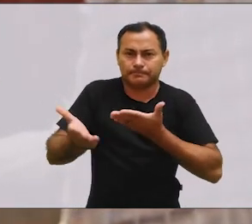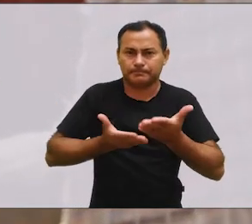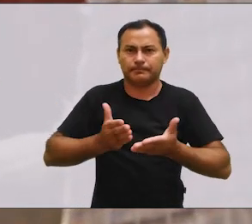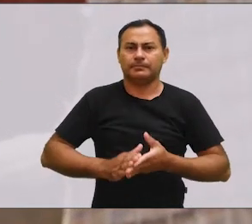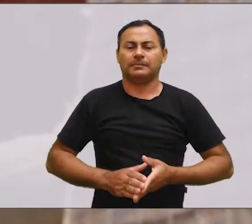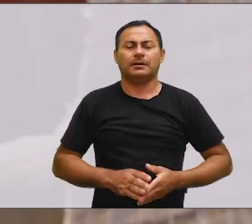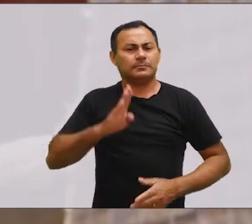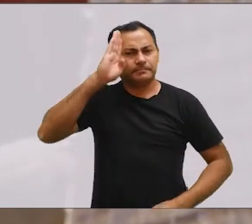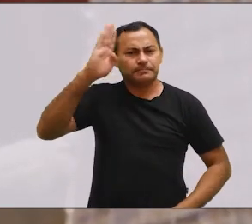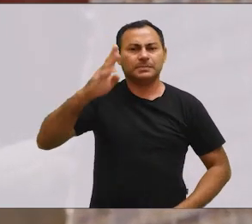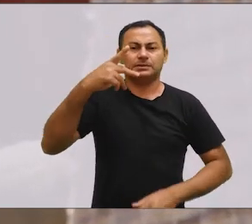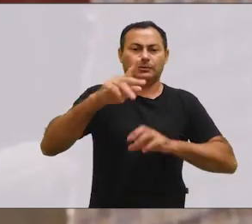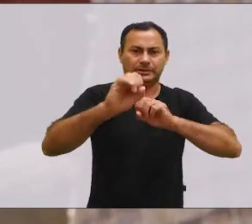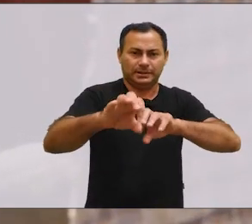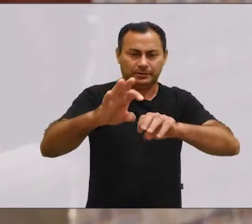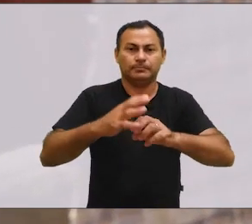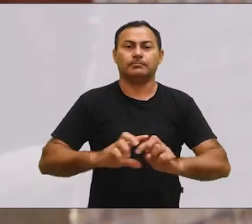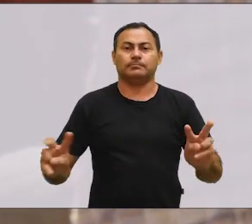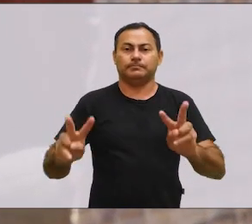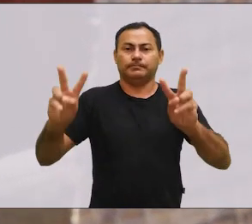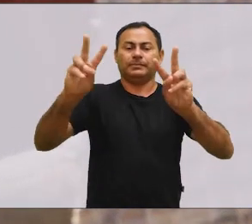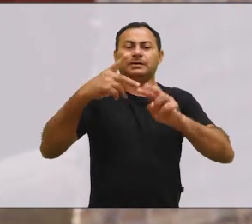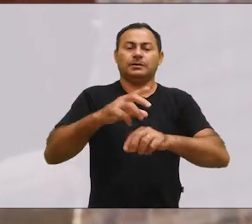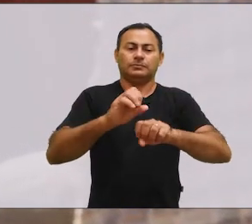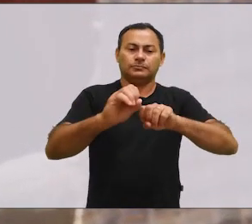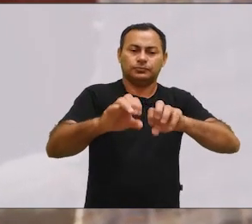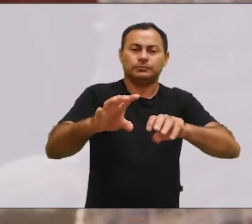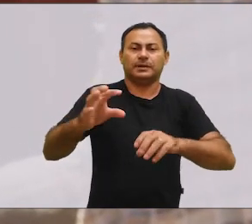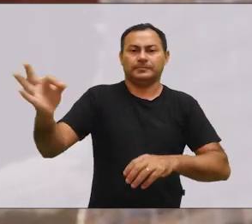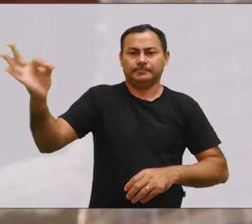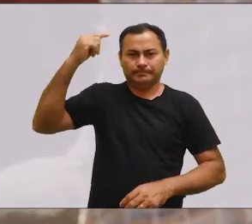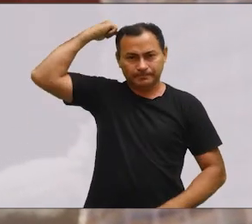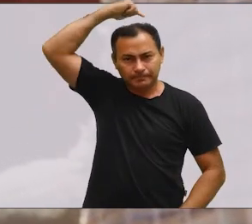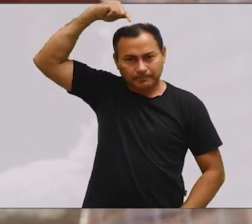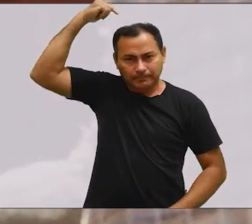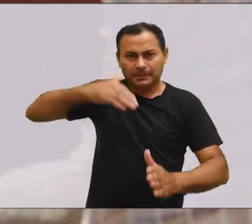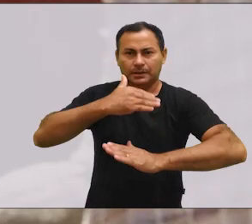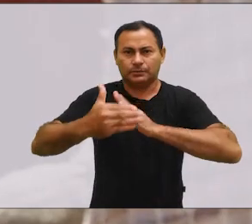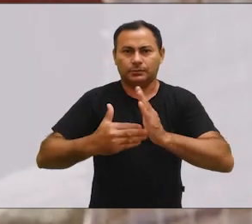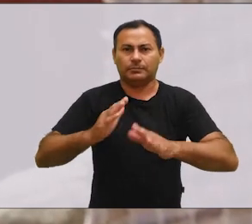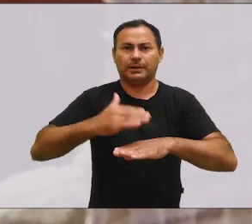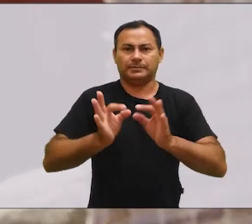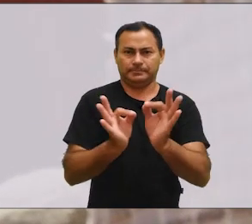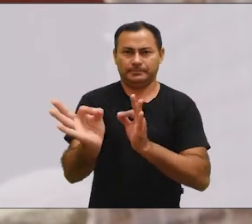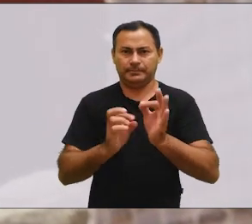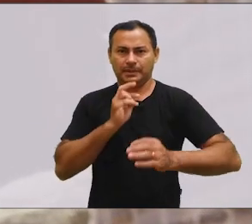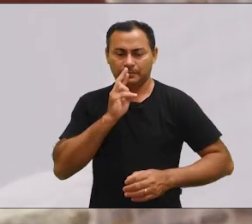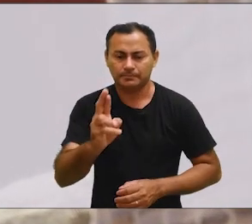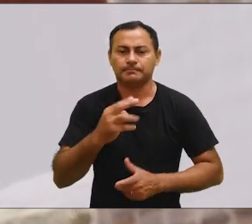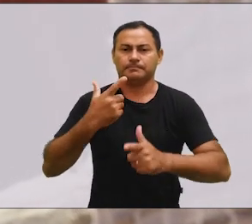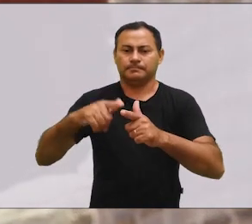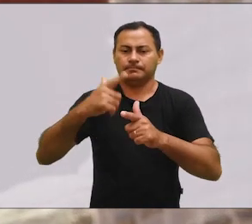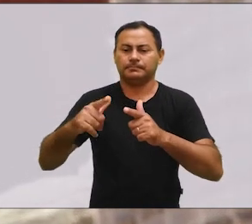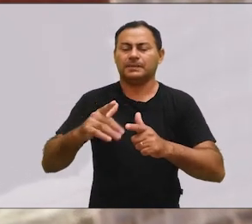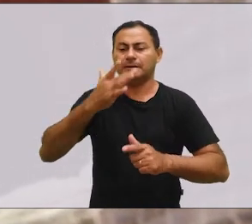elas a essência do seu ensino, seus valores, suas disciplinas espirituais e tudo mais que ele tinha como solução e resposta para